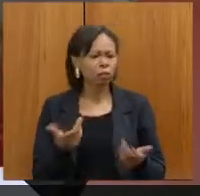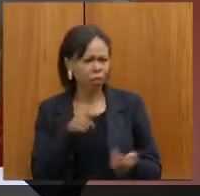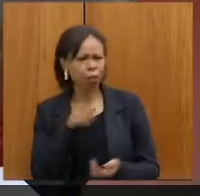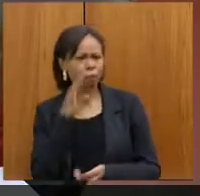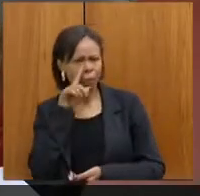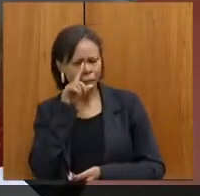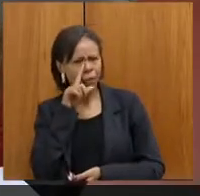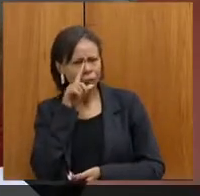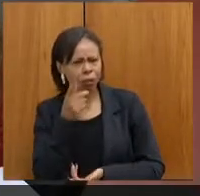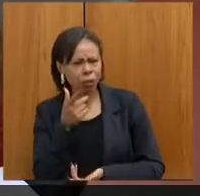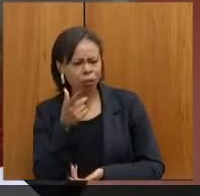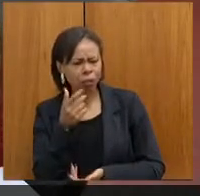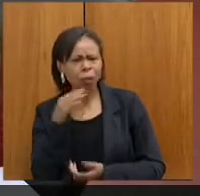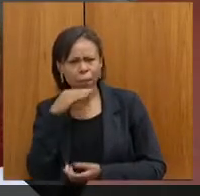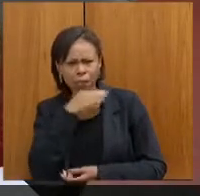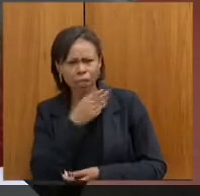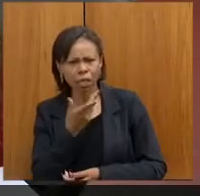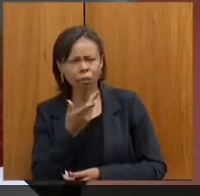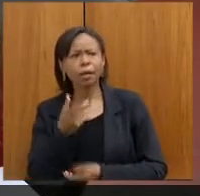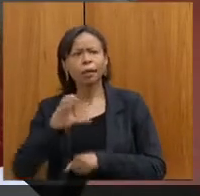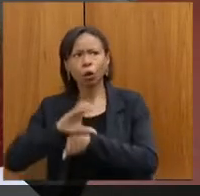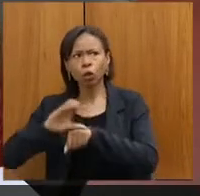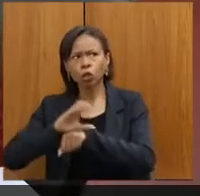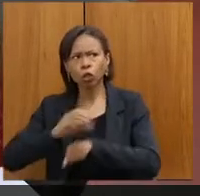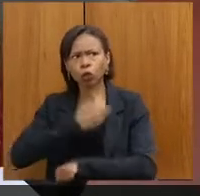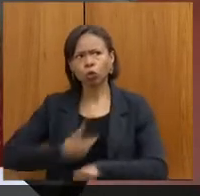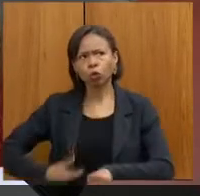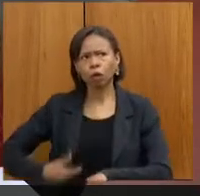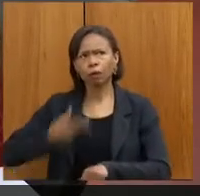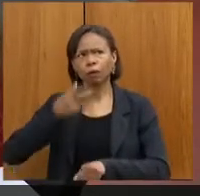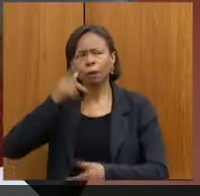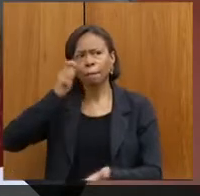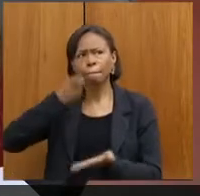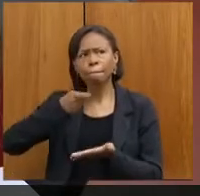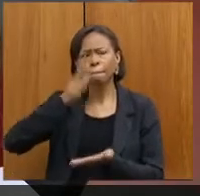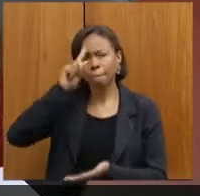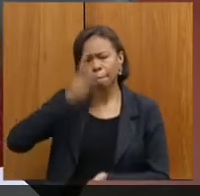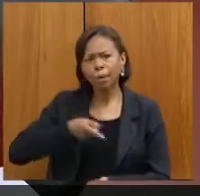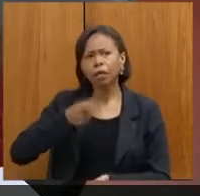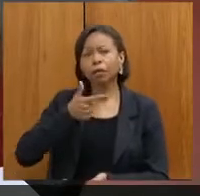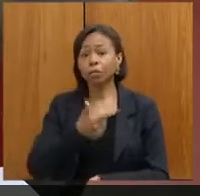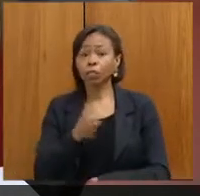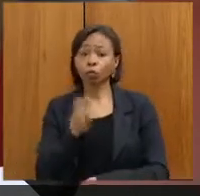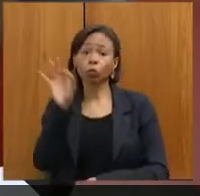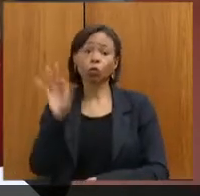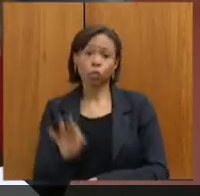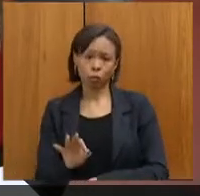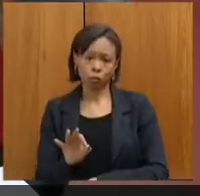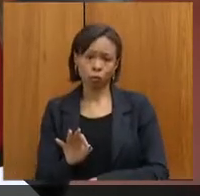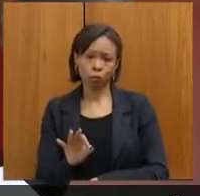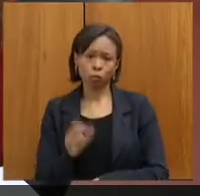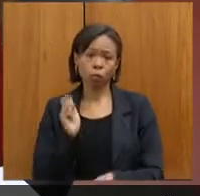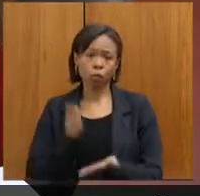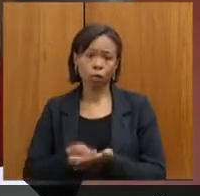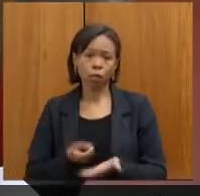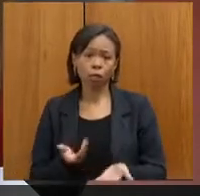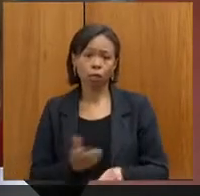existe uma constituição do estado que determina o mínimo constitucional de 25 por cento